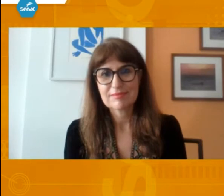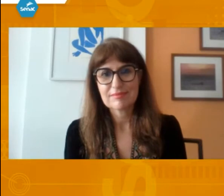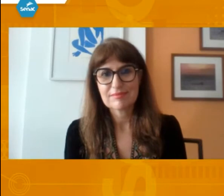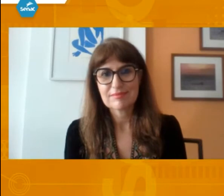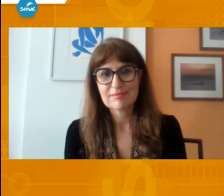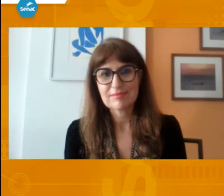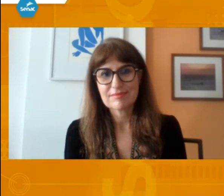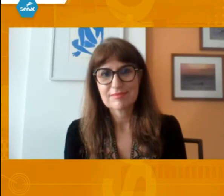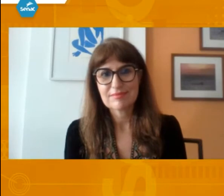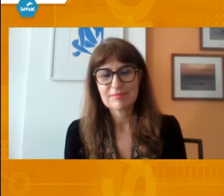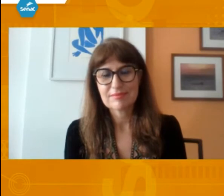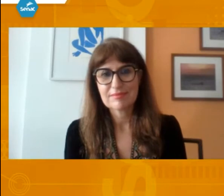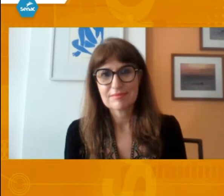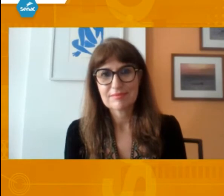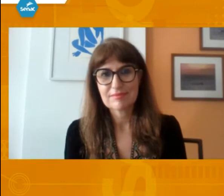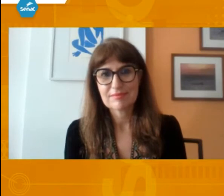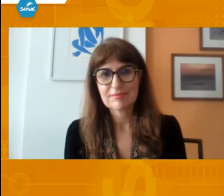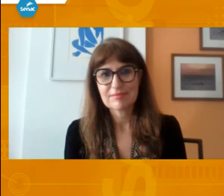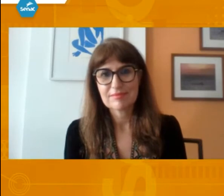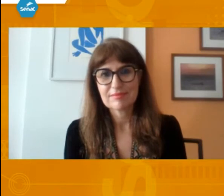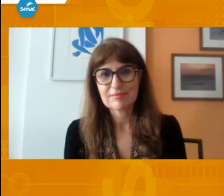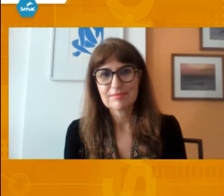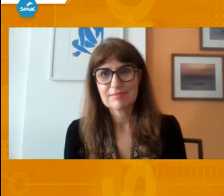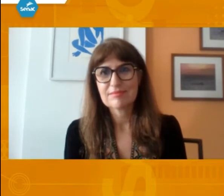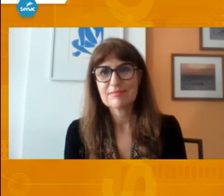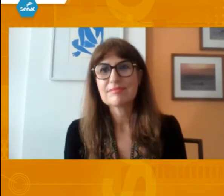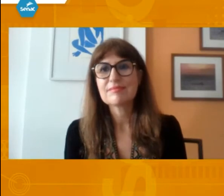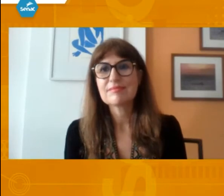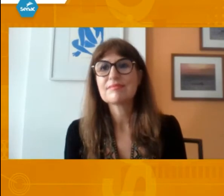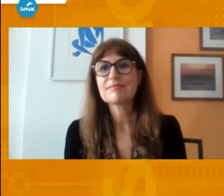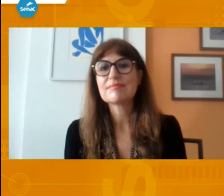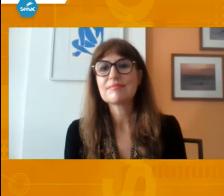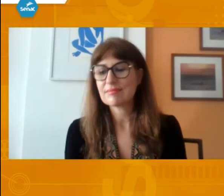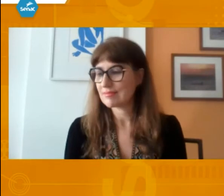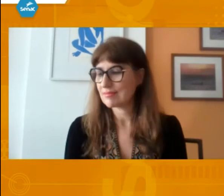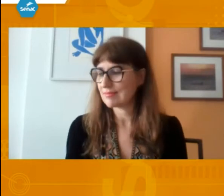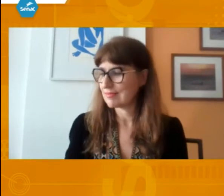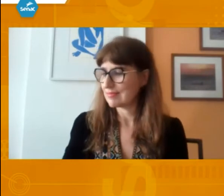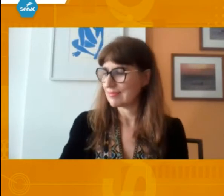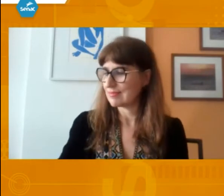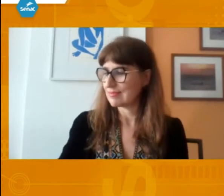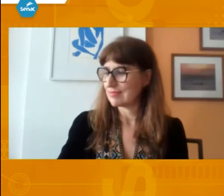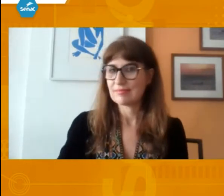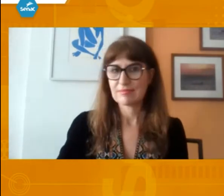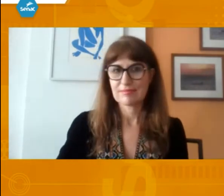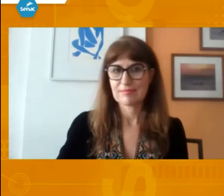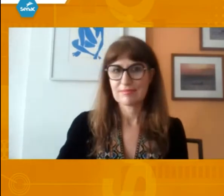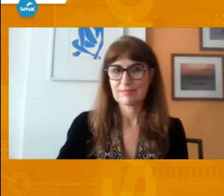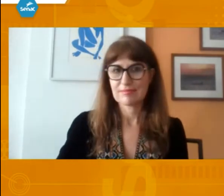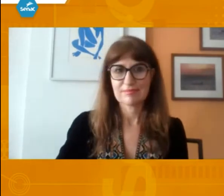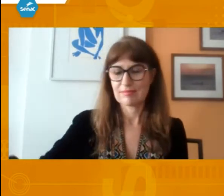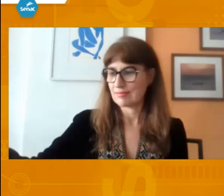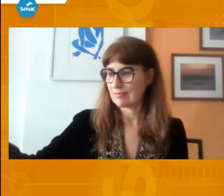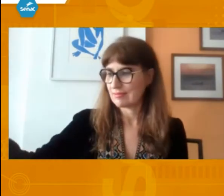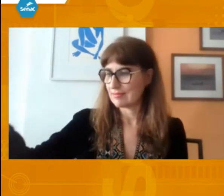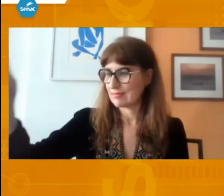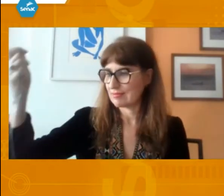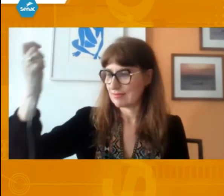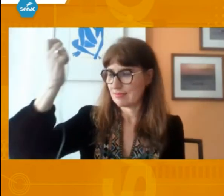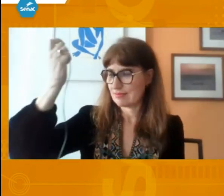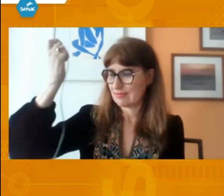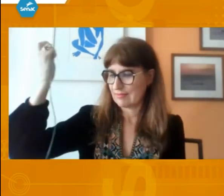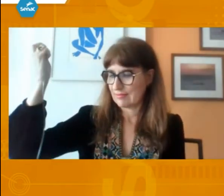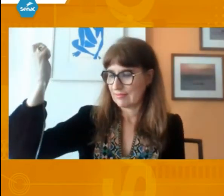SENAC, além de todo um trabalho que todos conhecem em relação